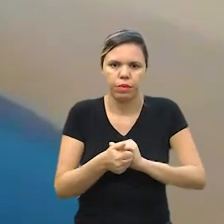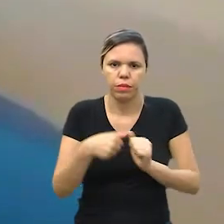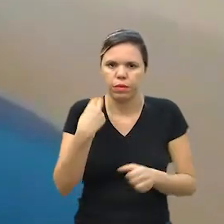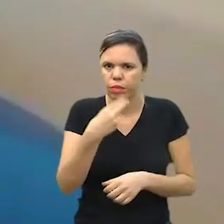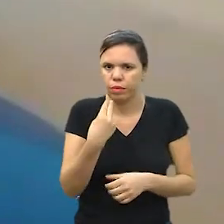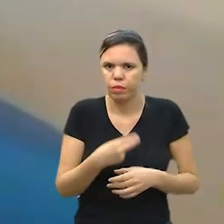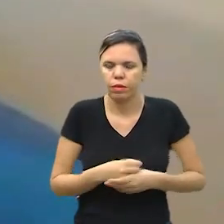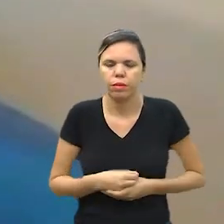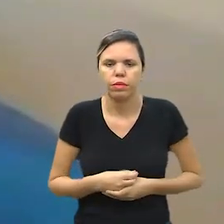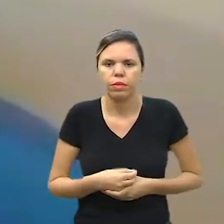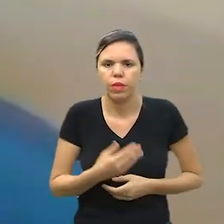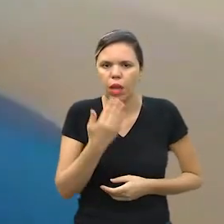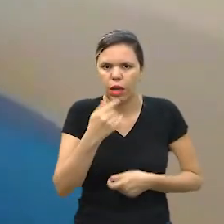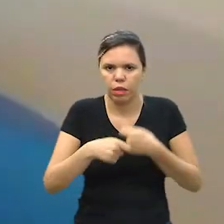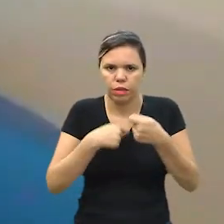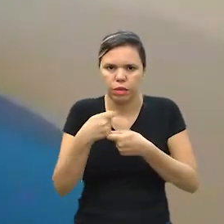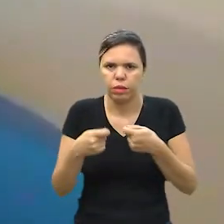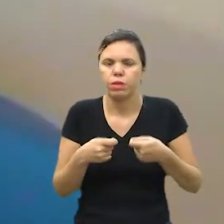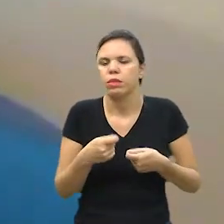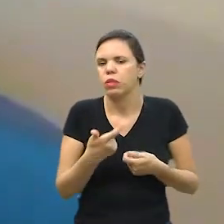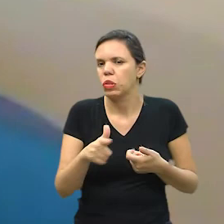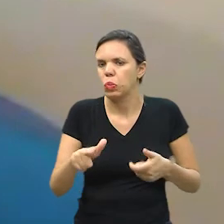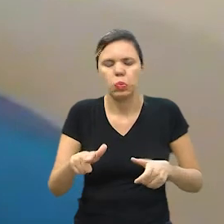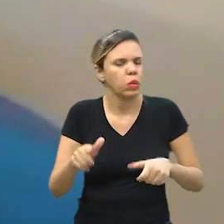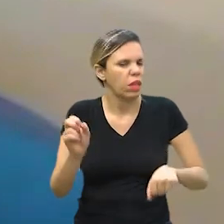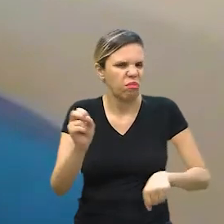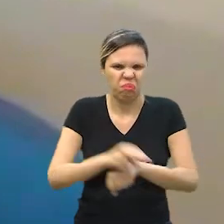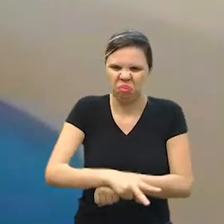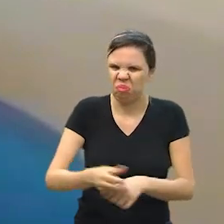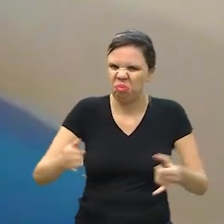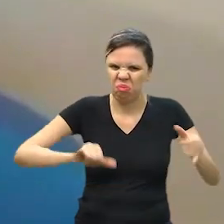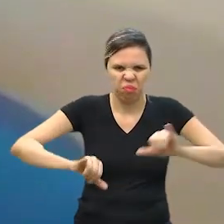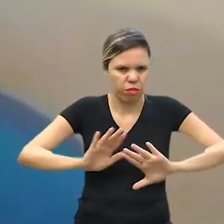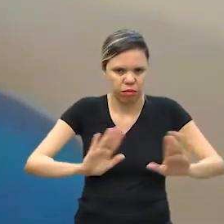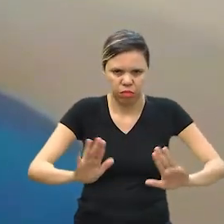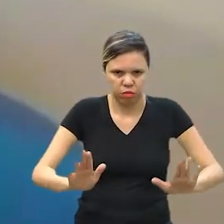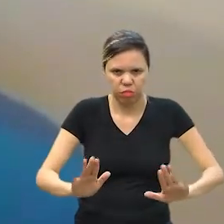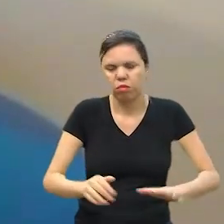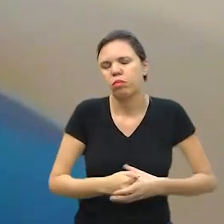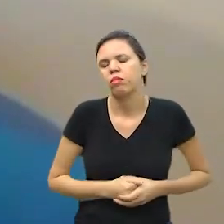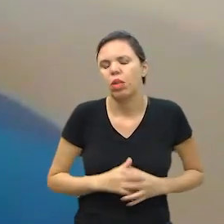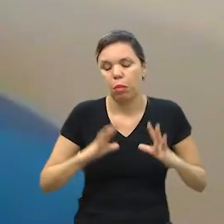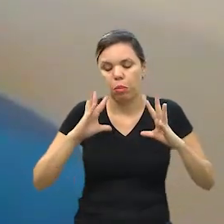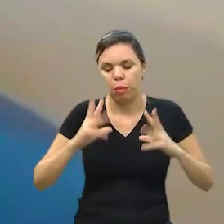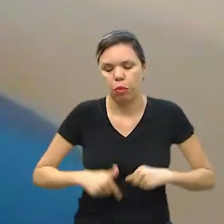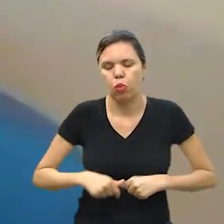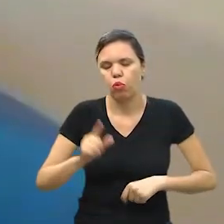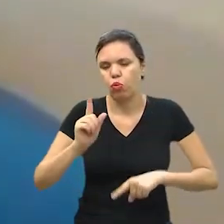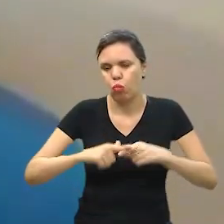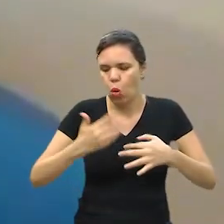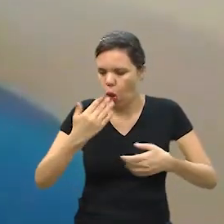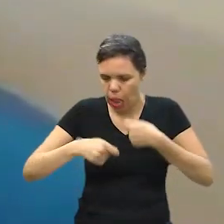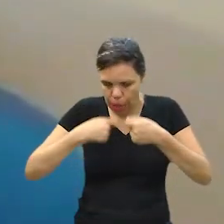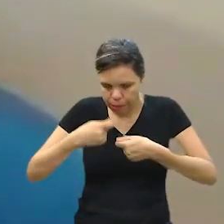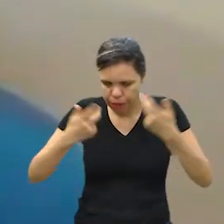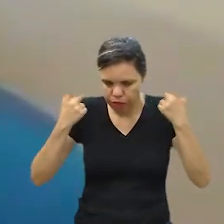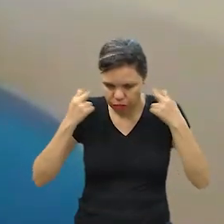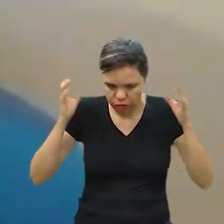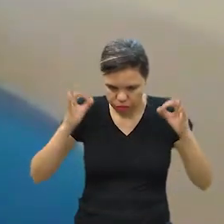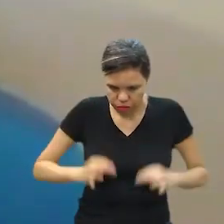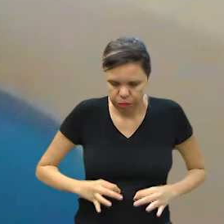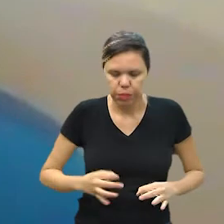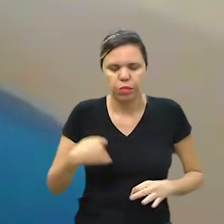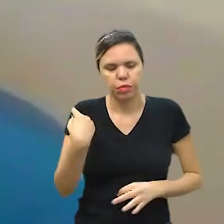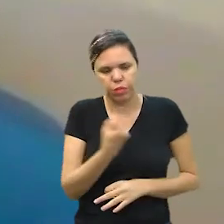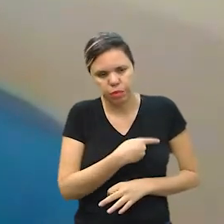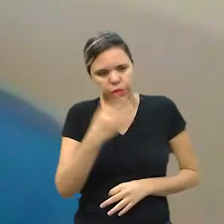qualidade nutricional, um alimento livre de contaminação, um alimento que permite que a gente entenda a